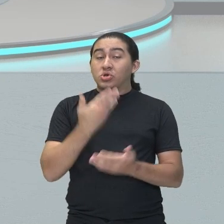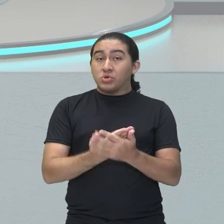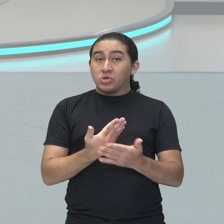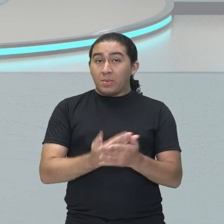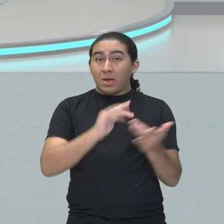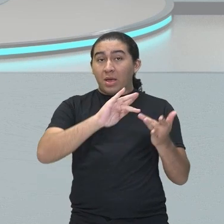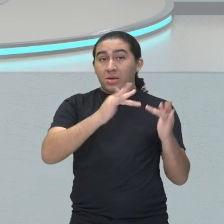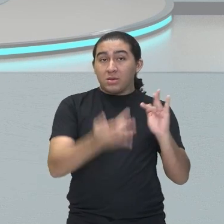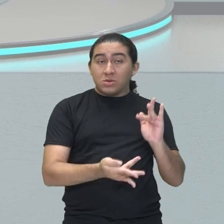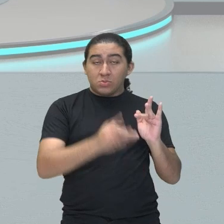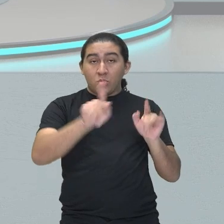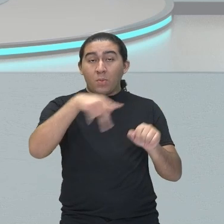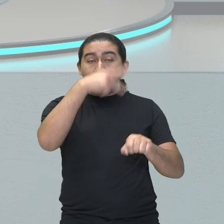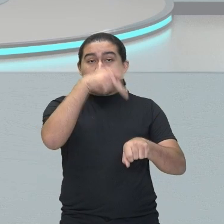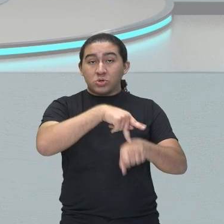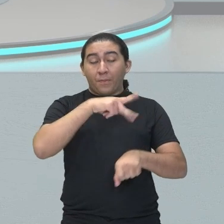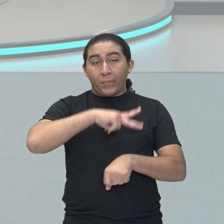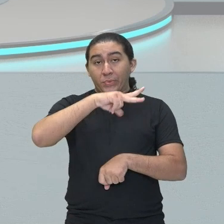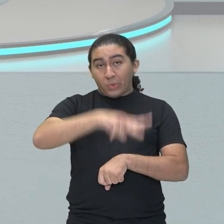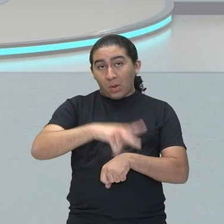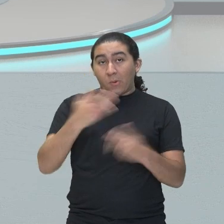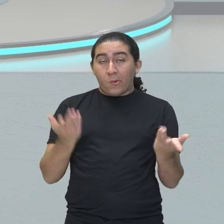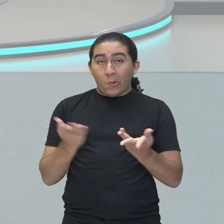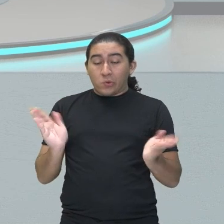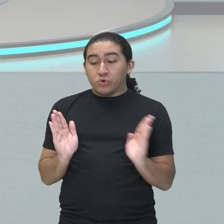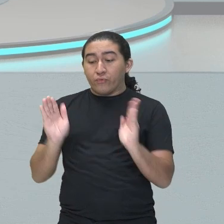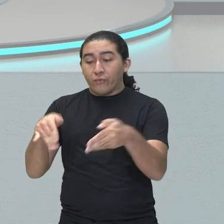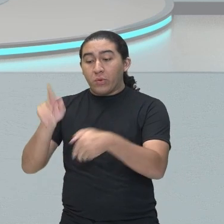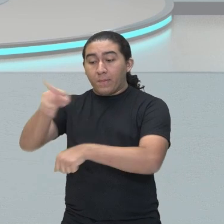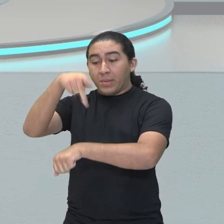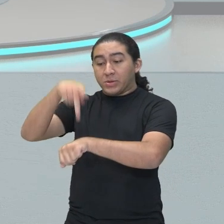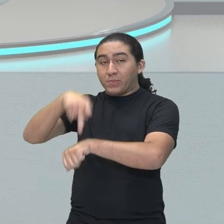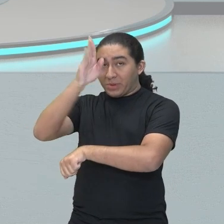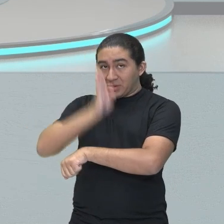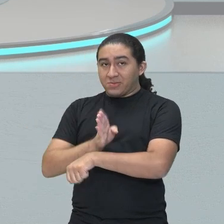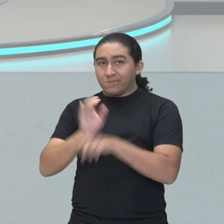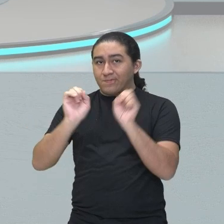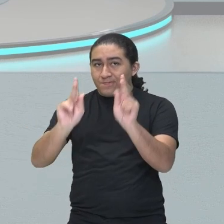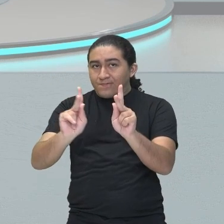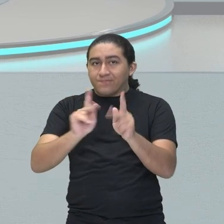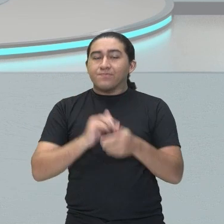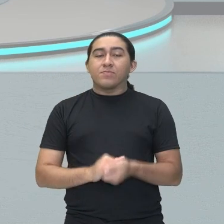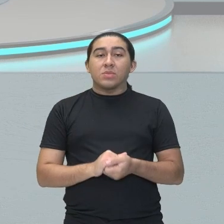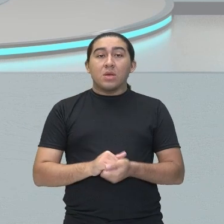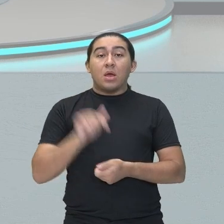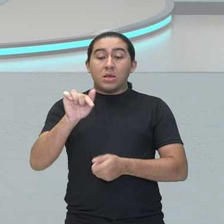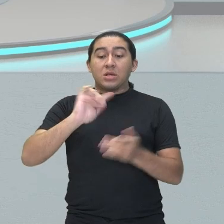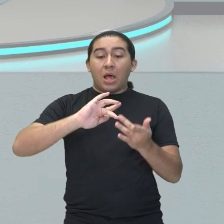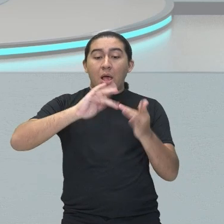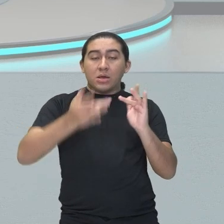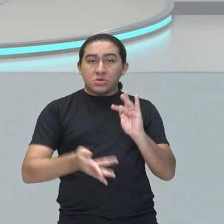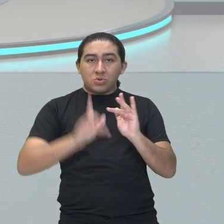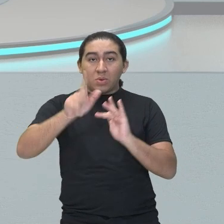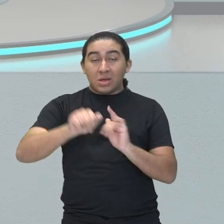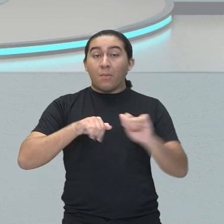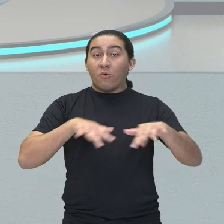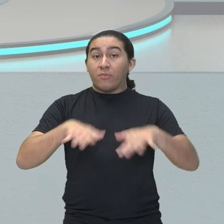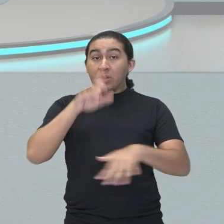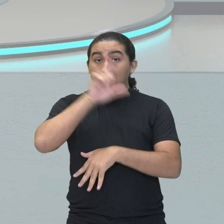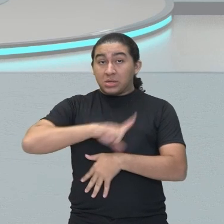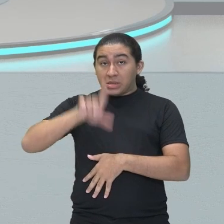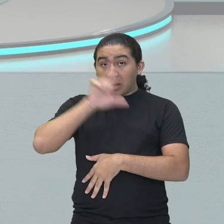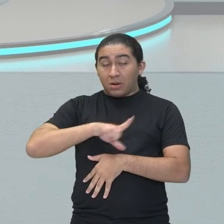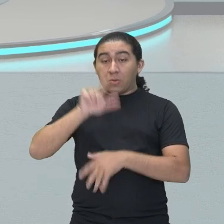arcadismo lá em Portugal e hoje vamos estudar aqui no Brasil. O arcadismo foi um movimento